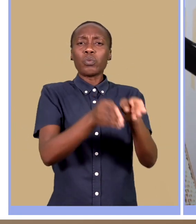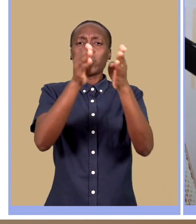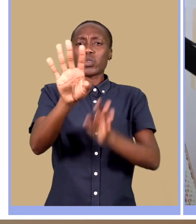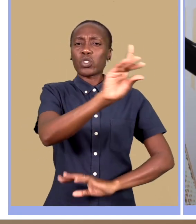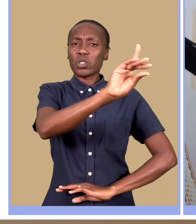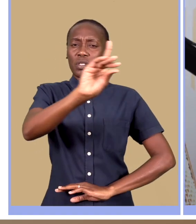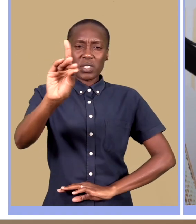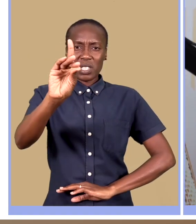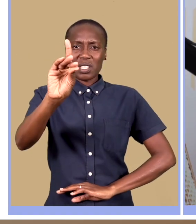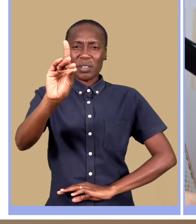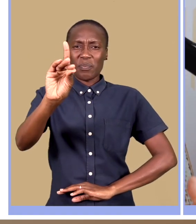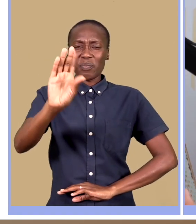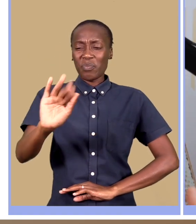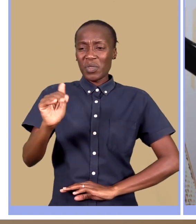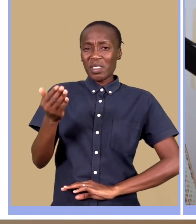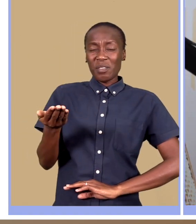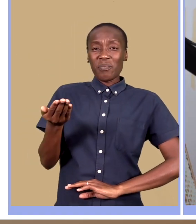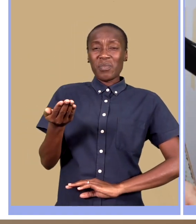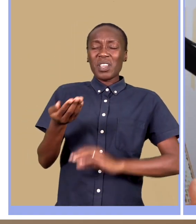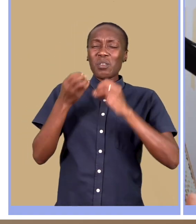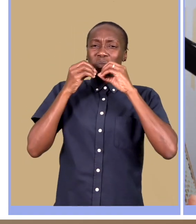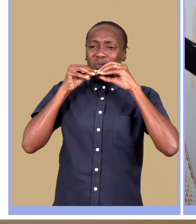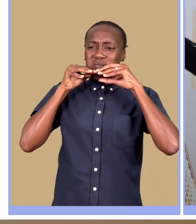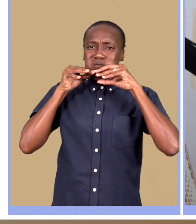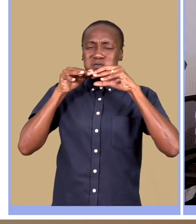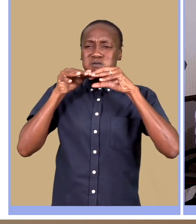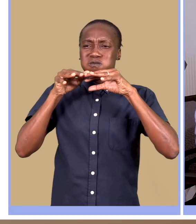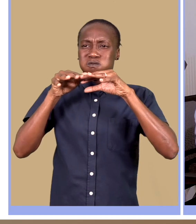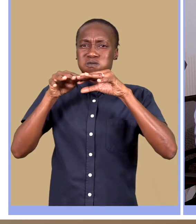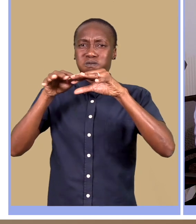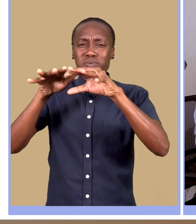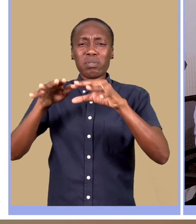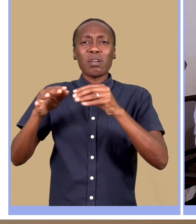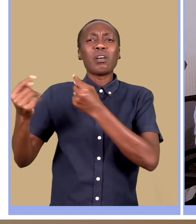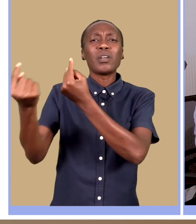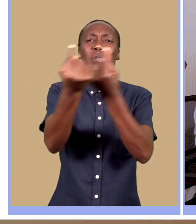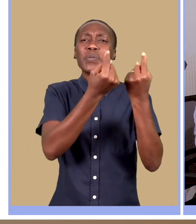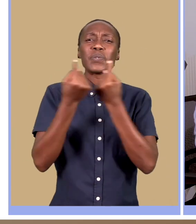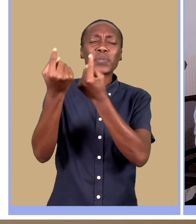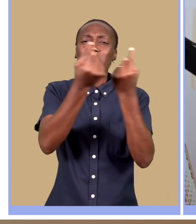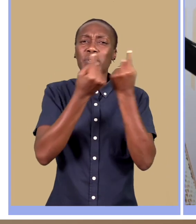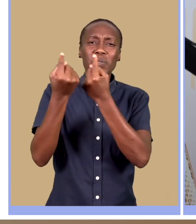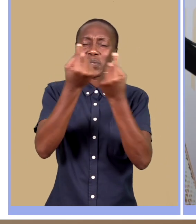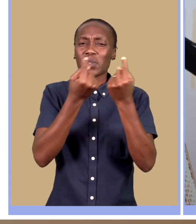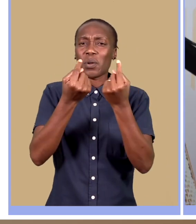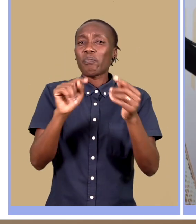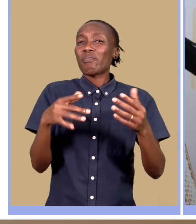deficiência, a extensão, ou seja, a divulgação dessas situações, eu diria que